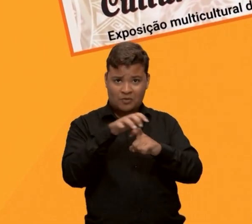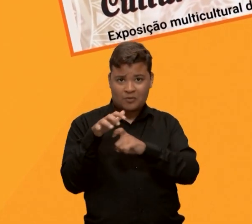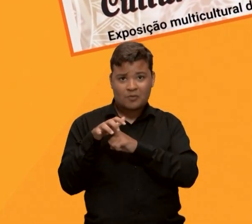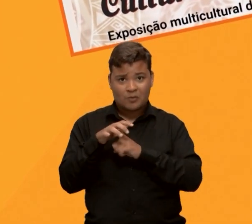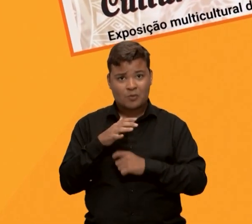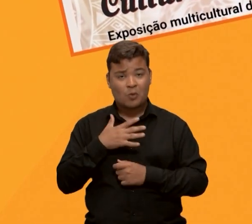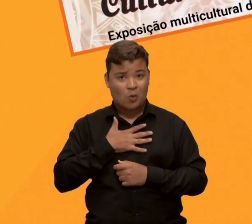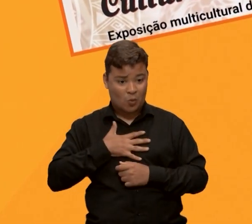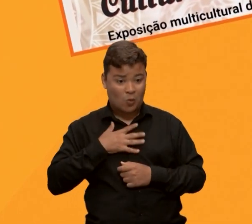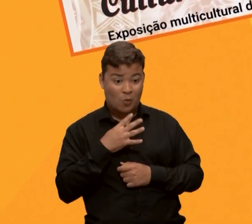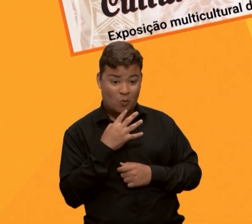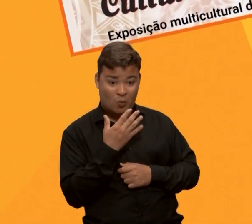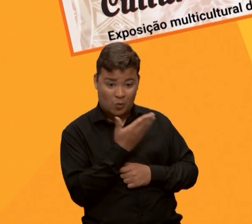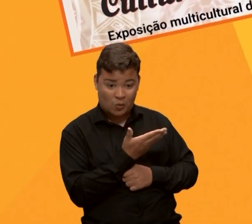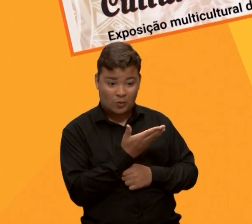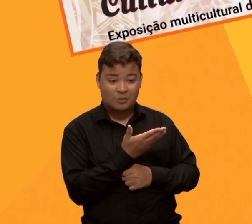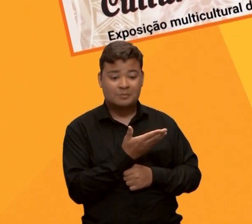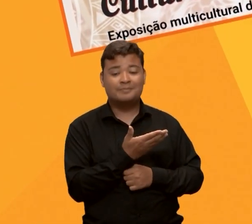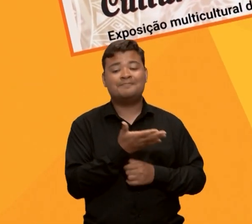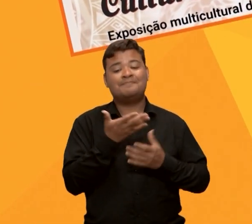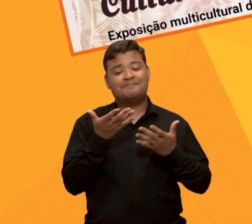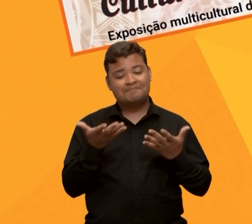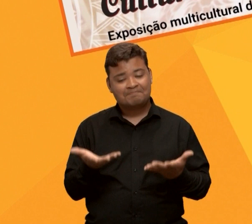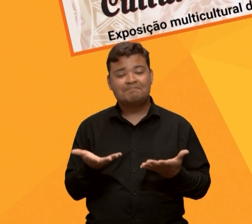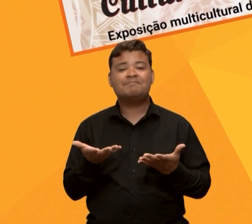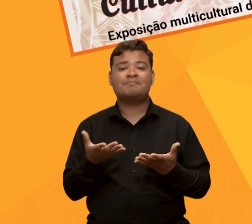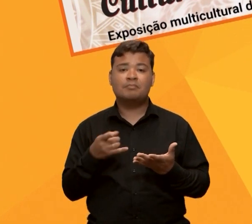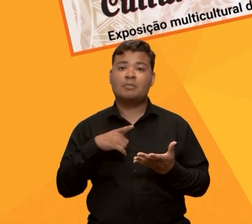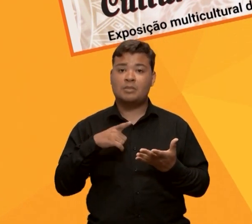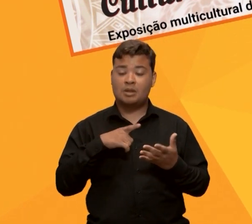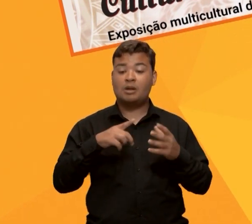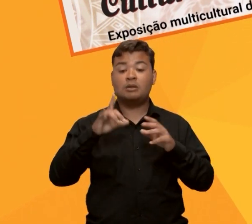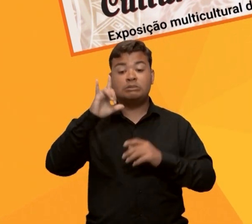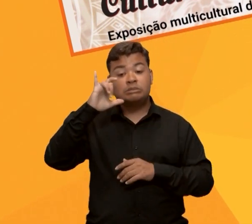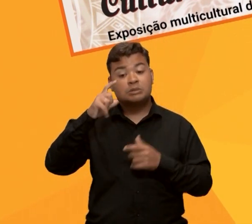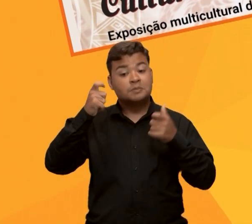UFG, exposição multicultural de mulheres negras? Saiba mais no Instagram